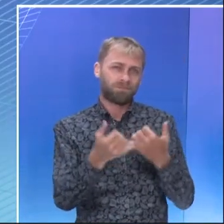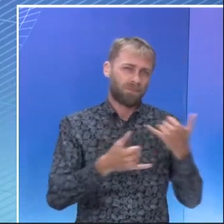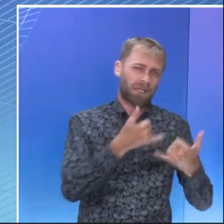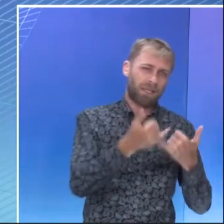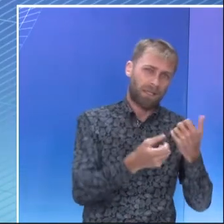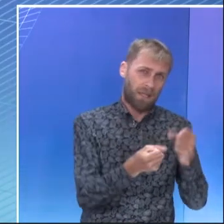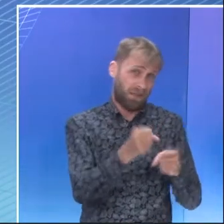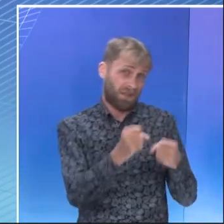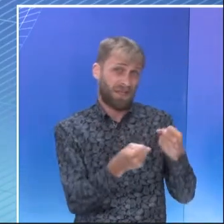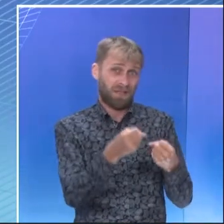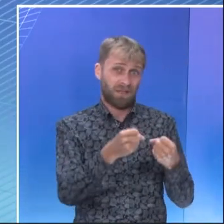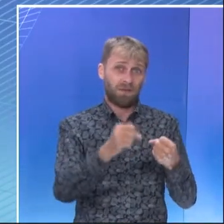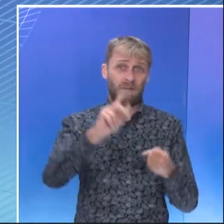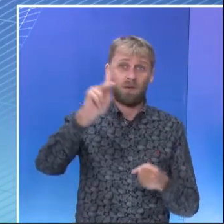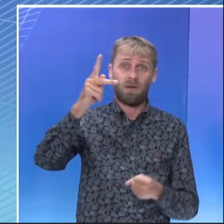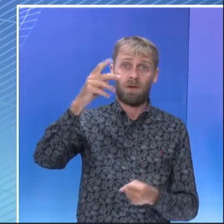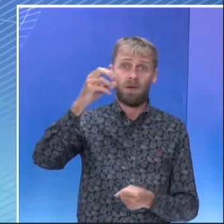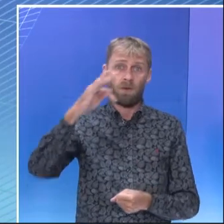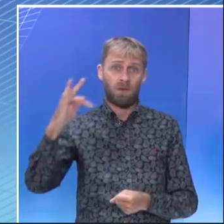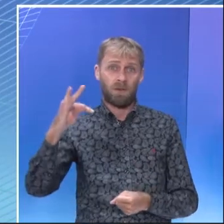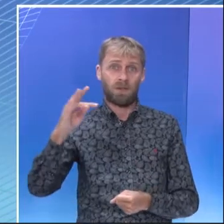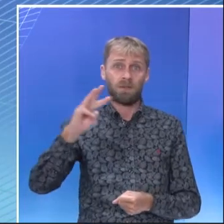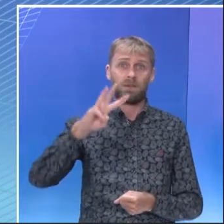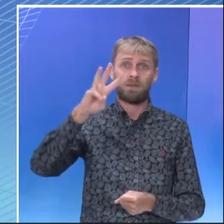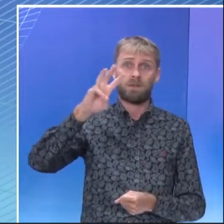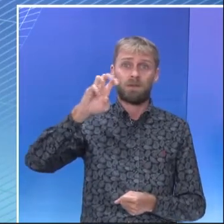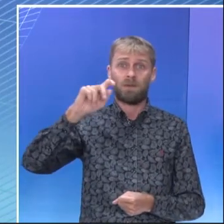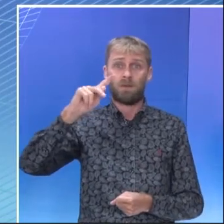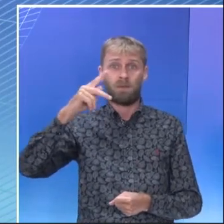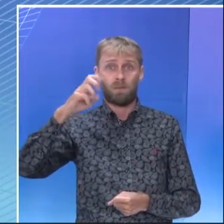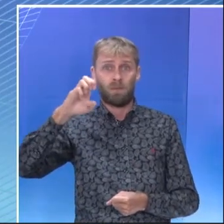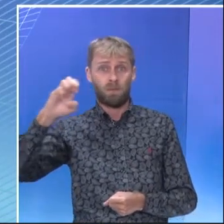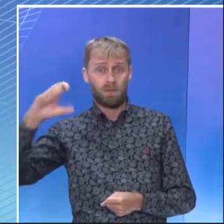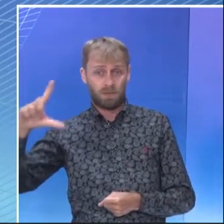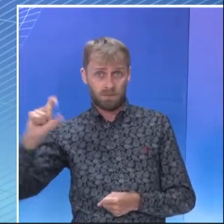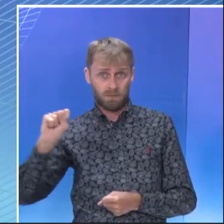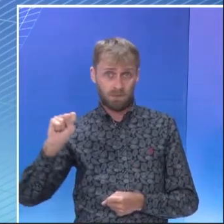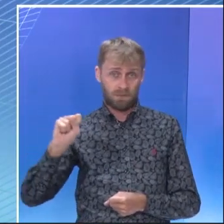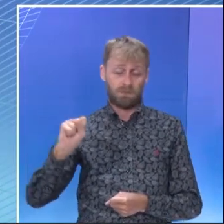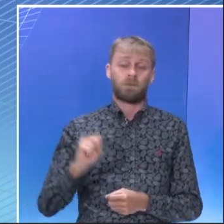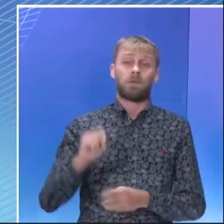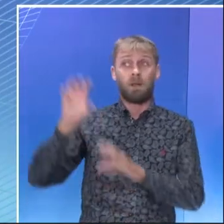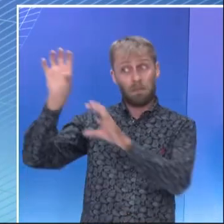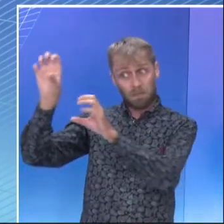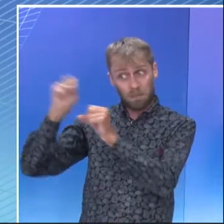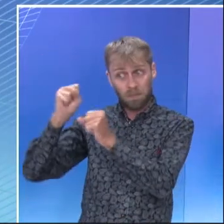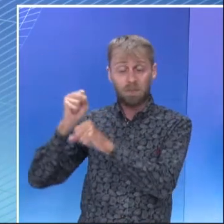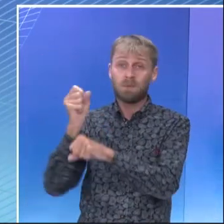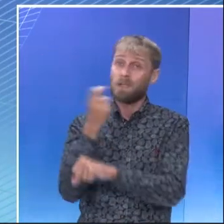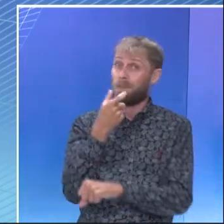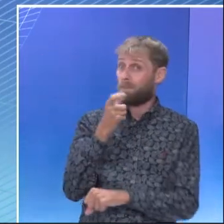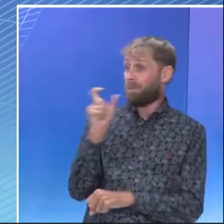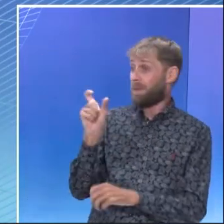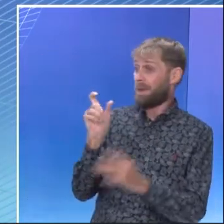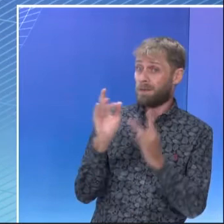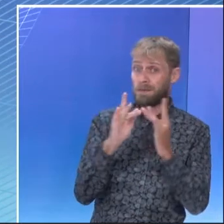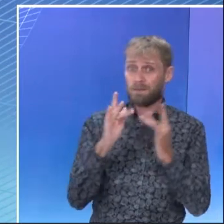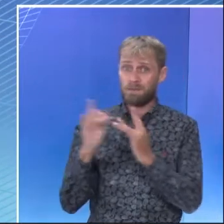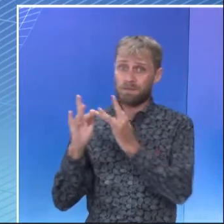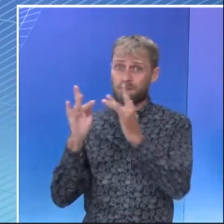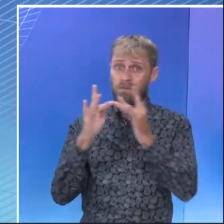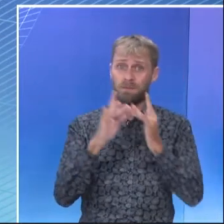Wheels? Tem gente que coleciona Hot Wheels. Vocês têm que começar a fazer essa relação, buscar essas relações,